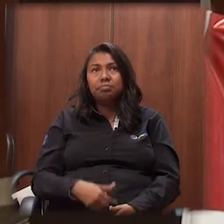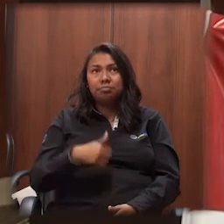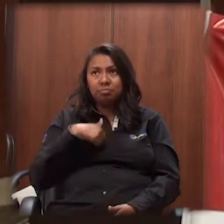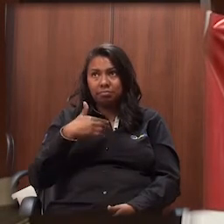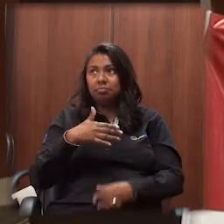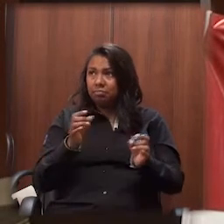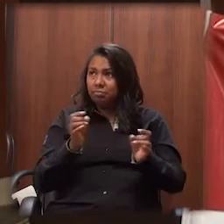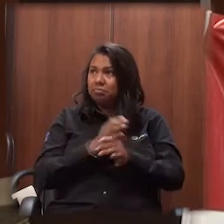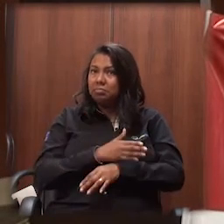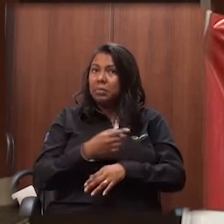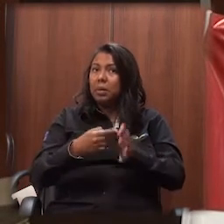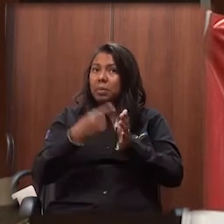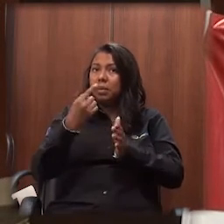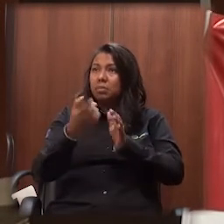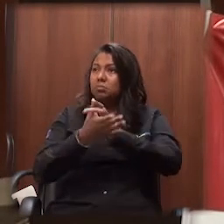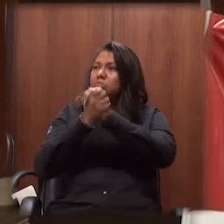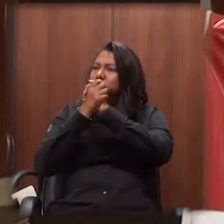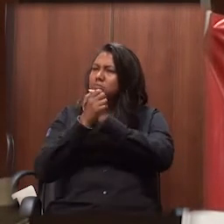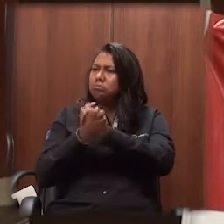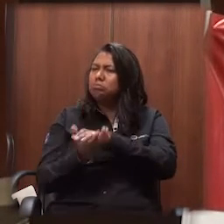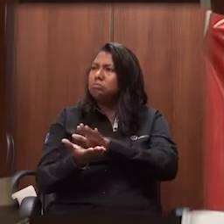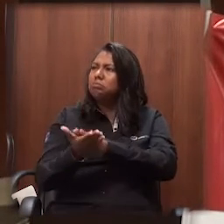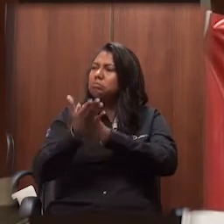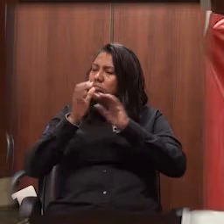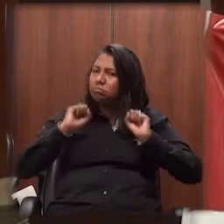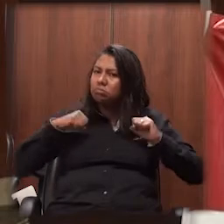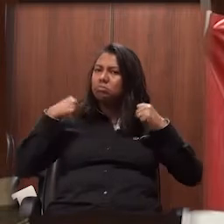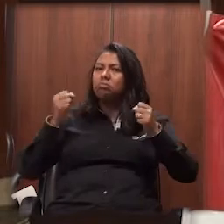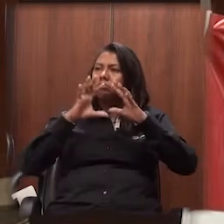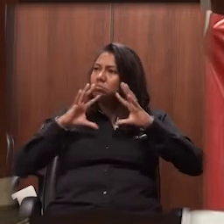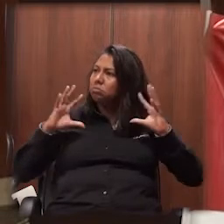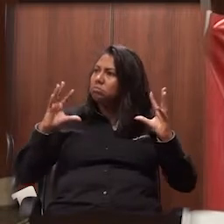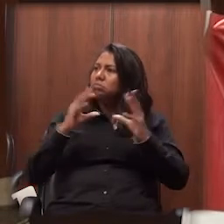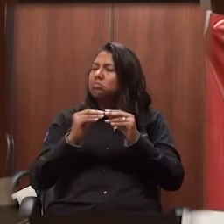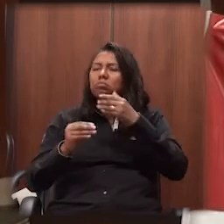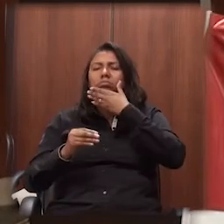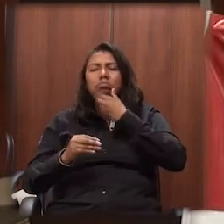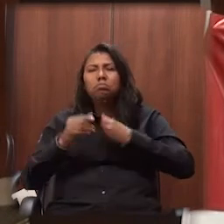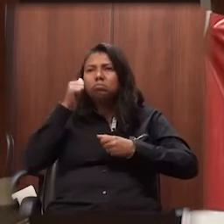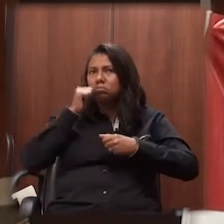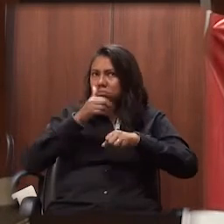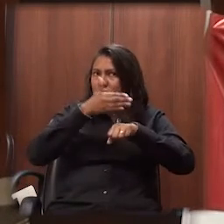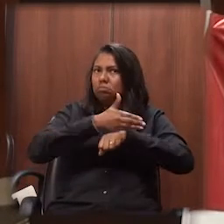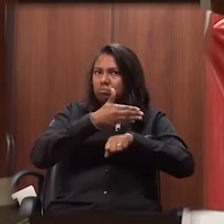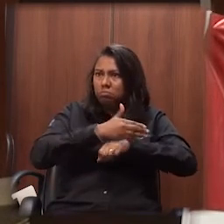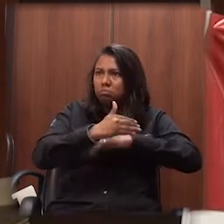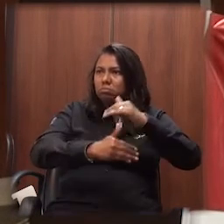primeiro lugar, parabenizar o esforço de todos e todas que se envolveram nesse